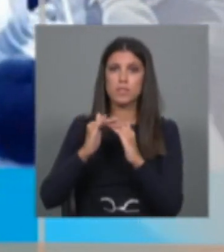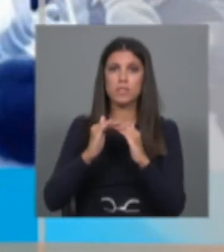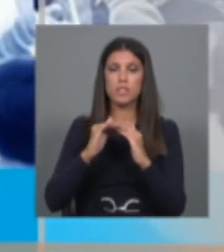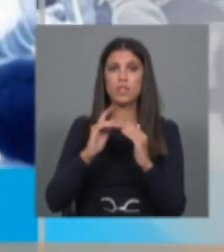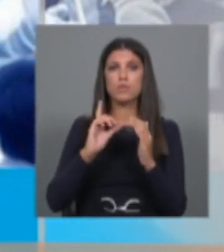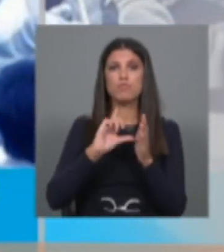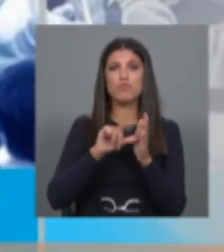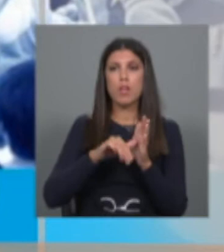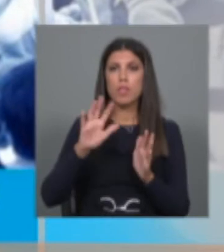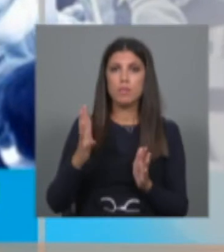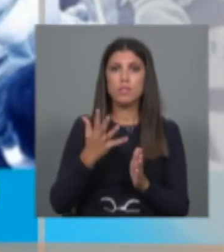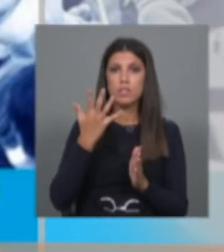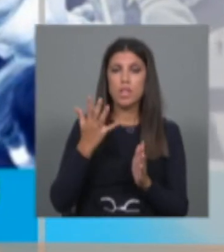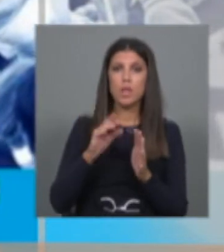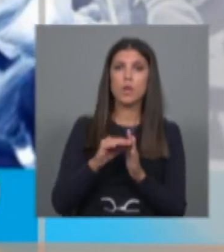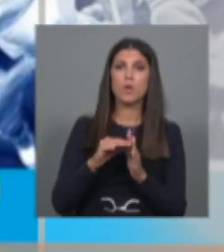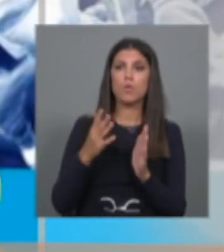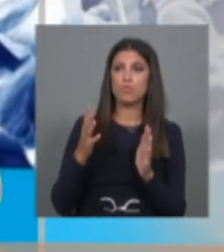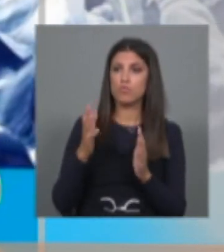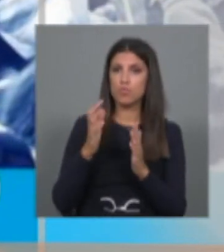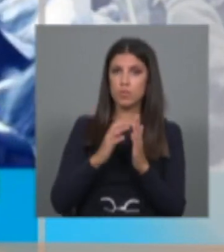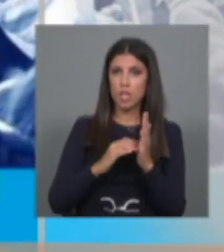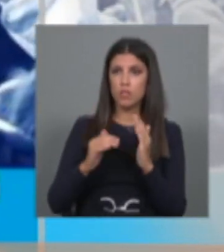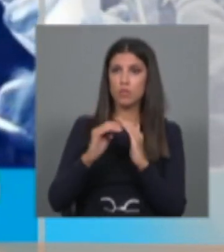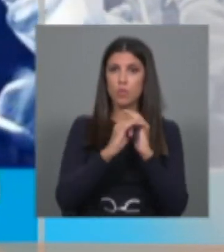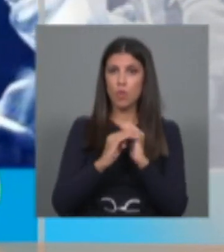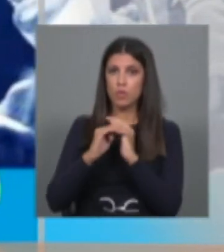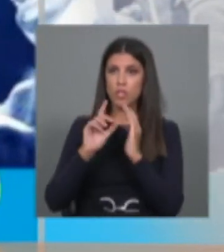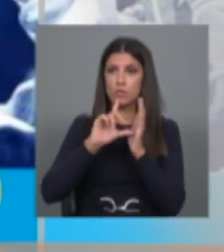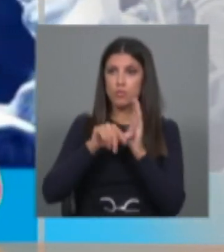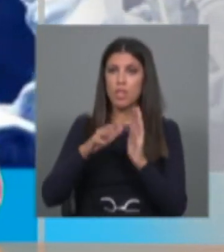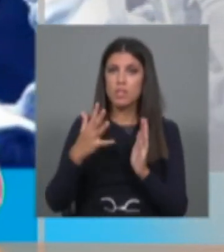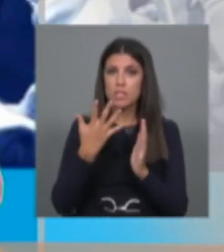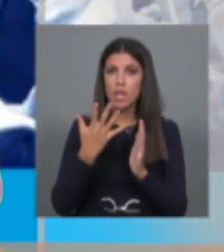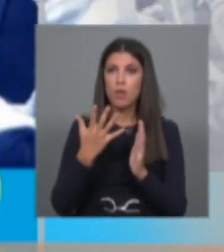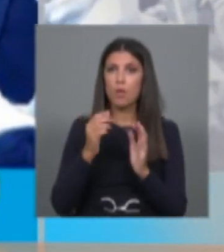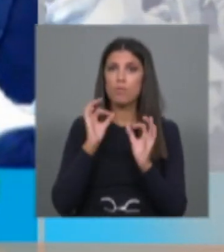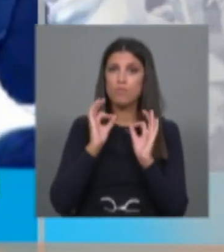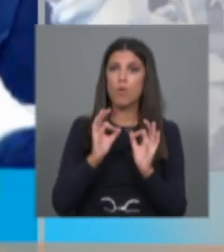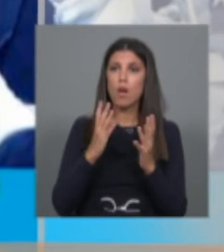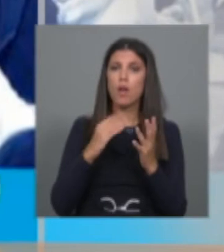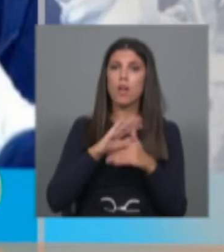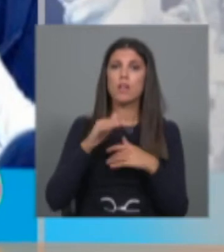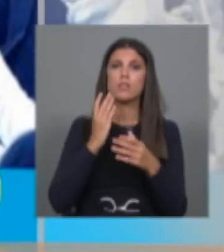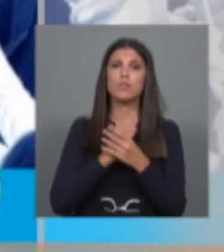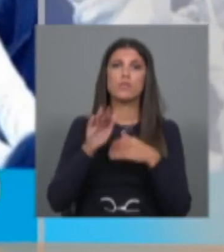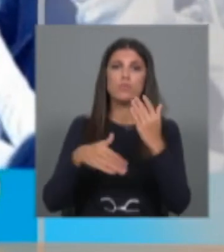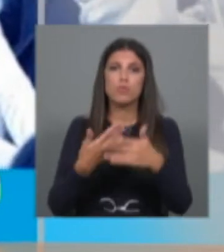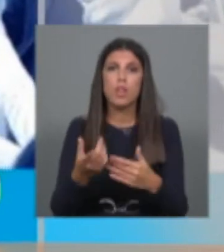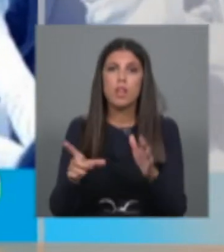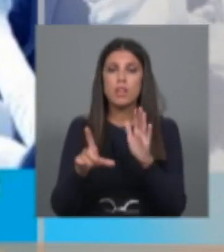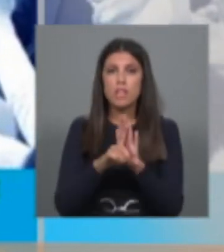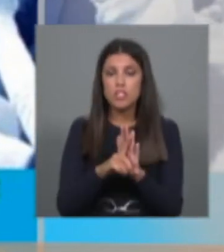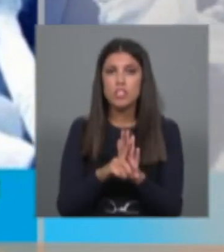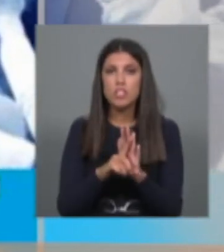Esse texto de consenso está feito e, portanto, seguirá agora o processo legislativo com a conclusão na especialidade e depois